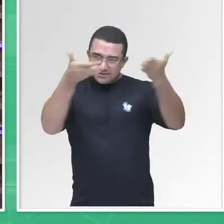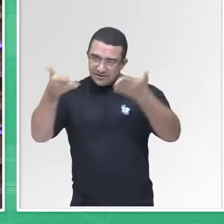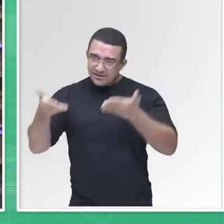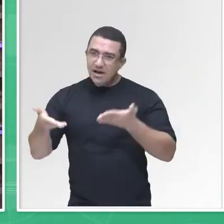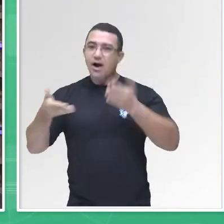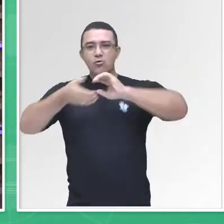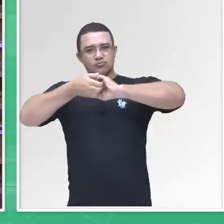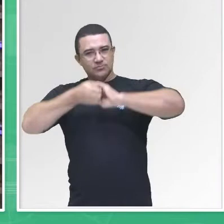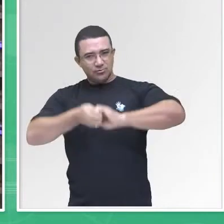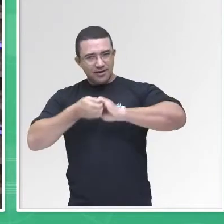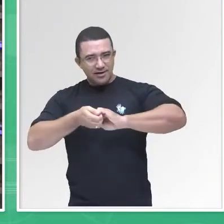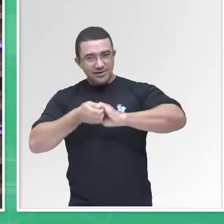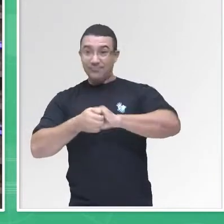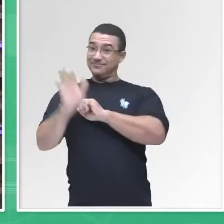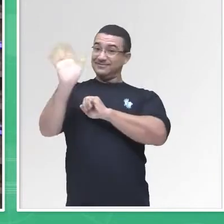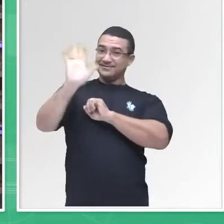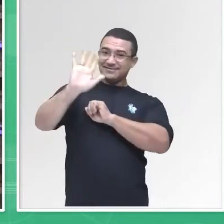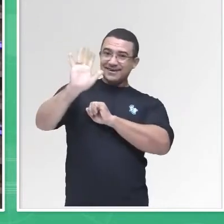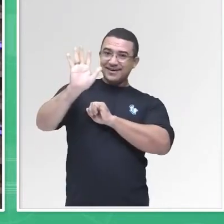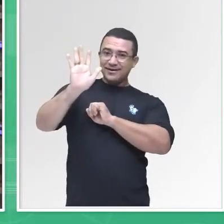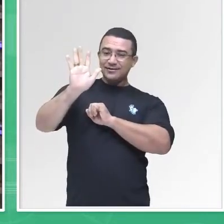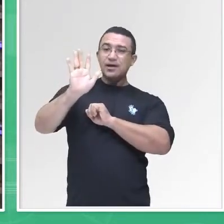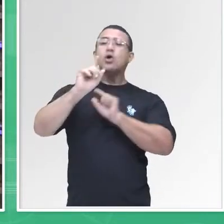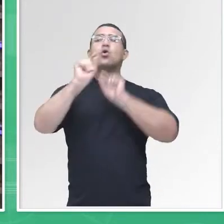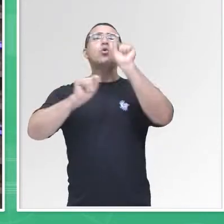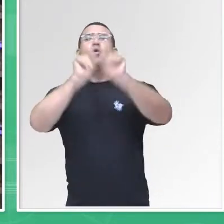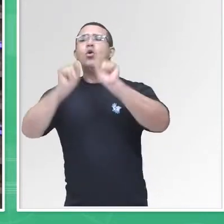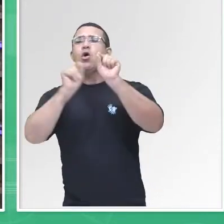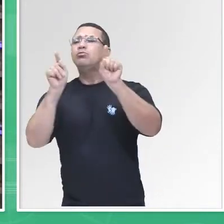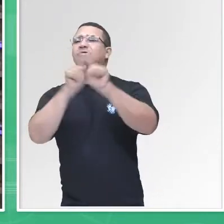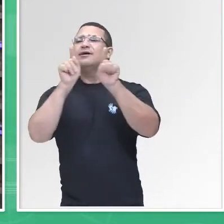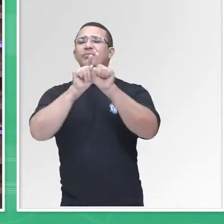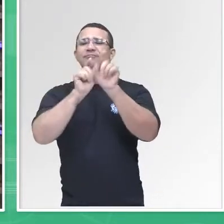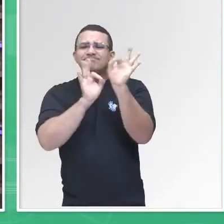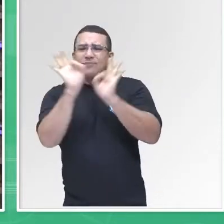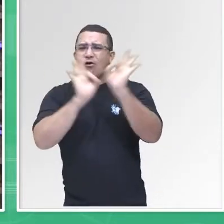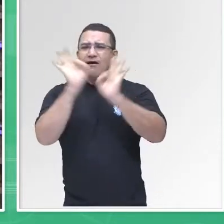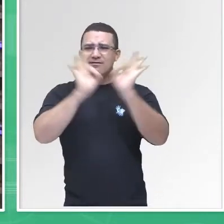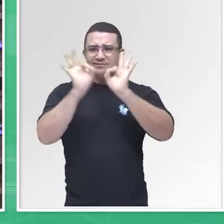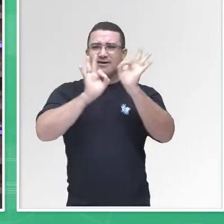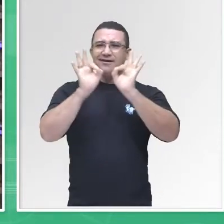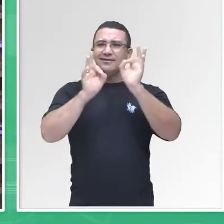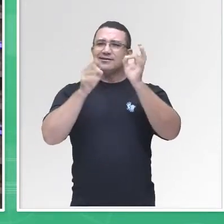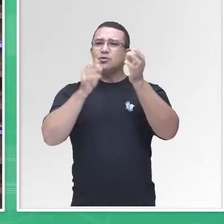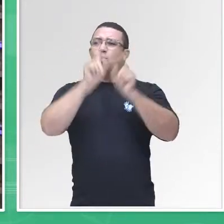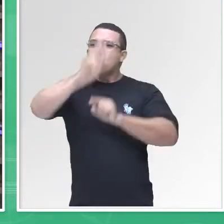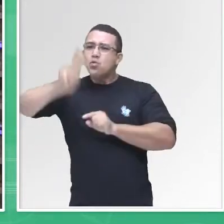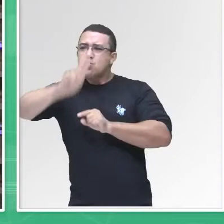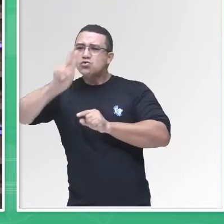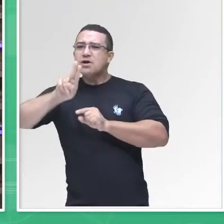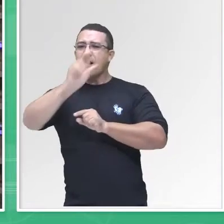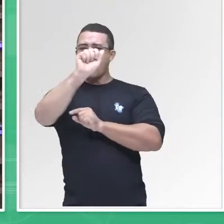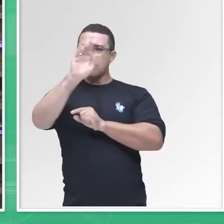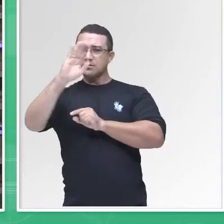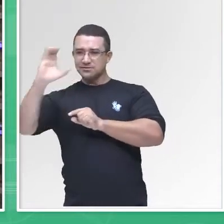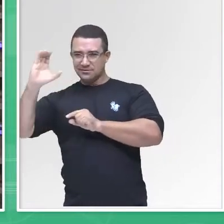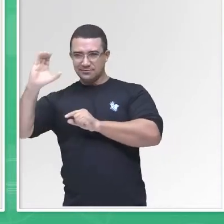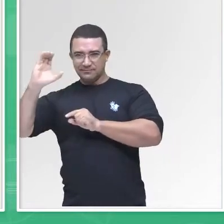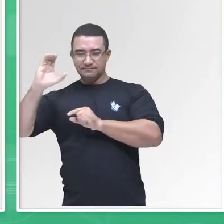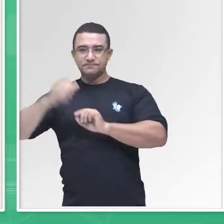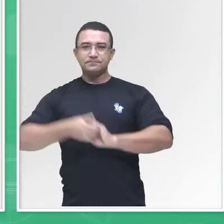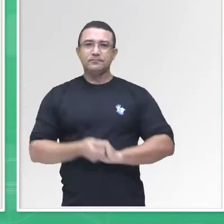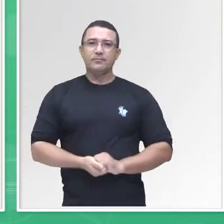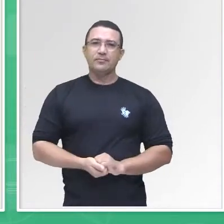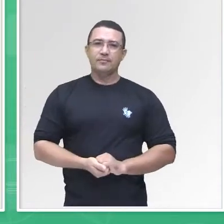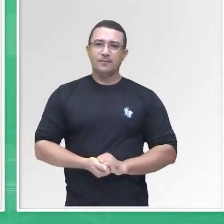as saudações, as despedidas e como se constrói o alfabeto na língua espanhola. Vamos lá então?